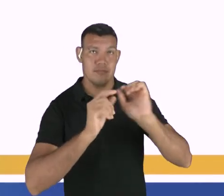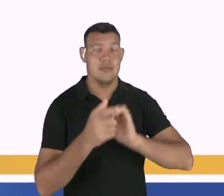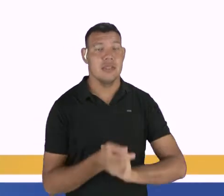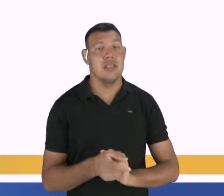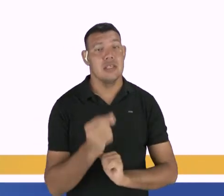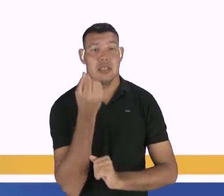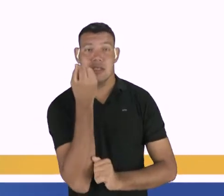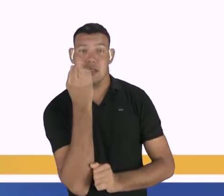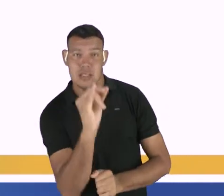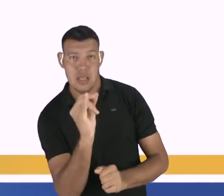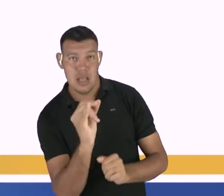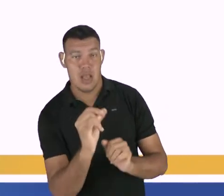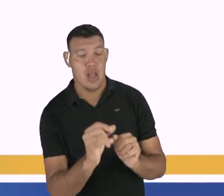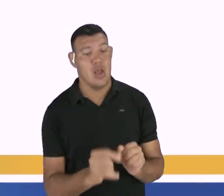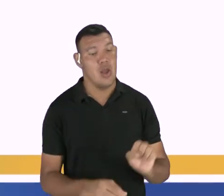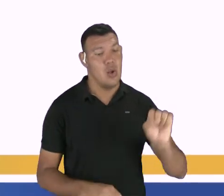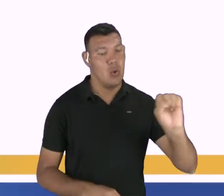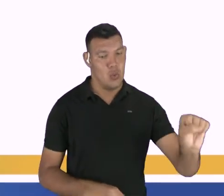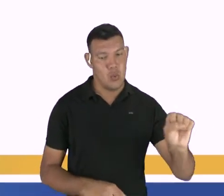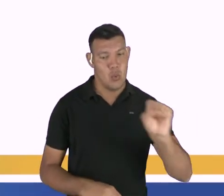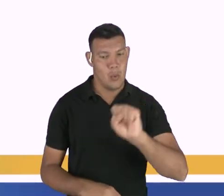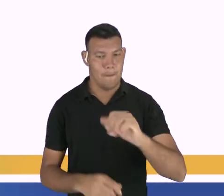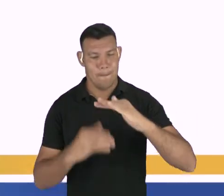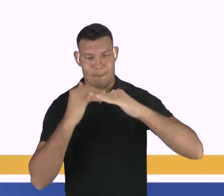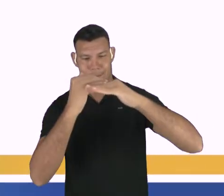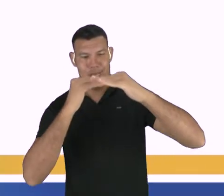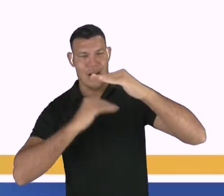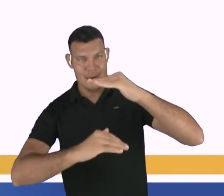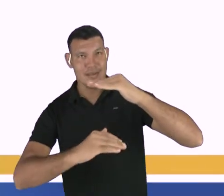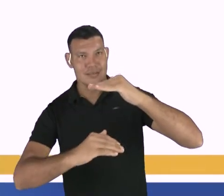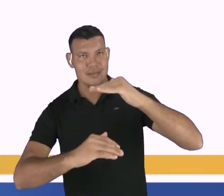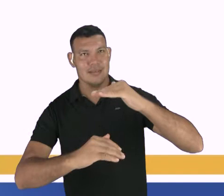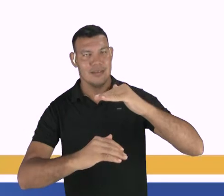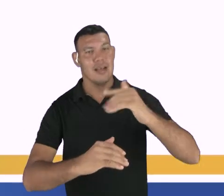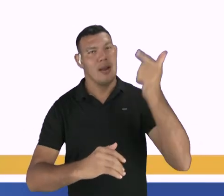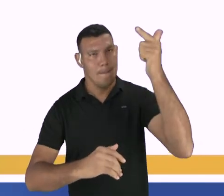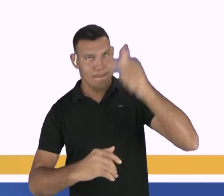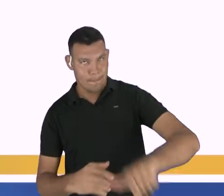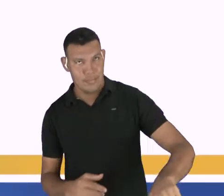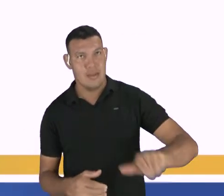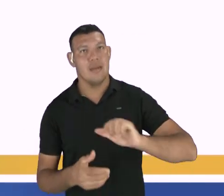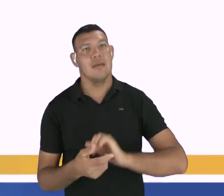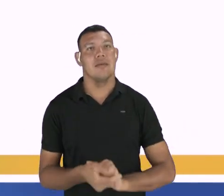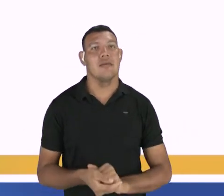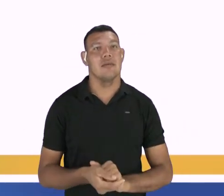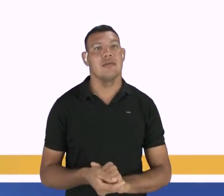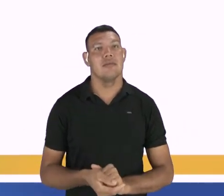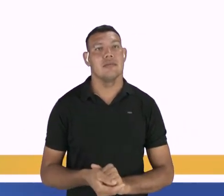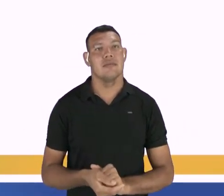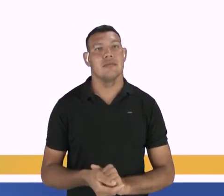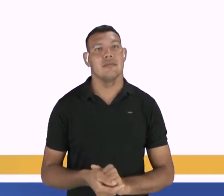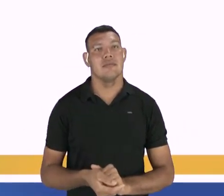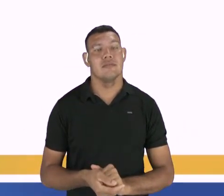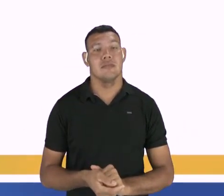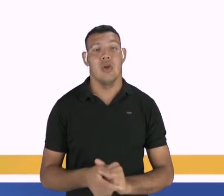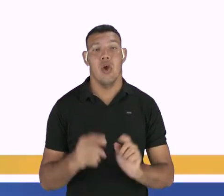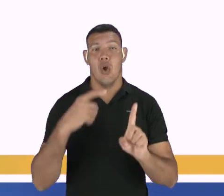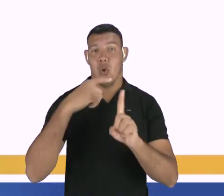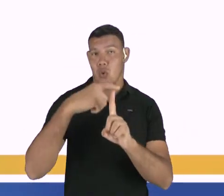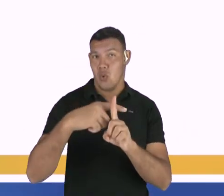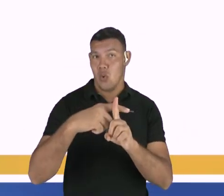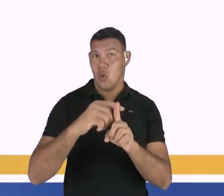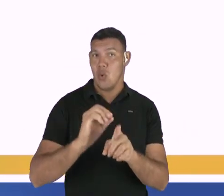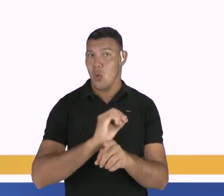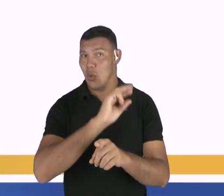os denominadores são iguais, eu vou repetir o denominador, ou seja, manter o denominador e somar ou subtrair